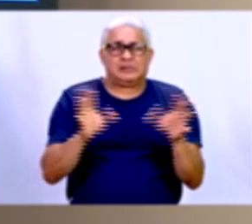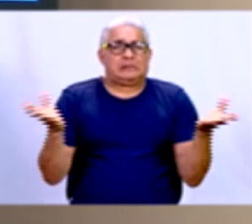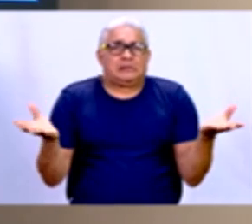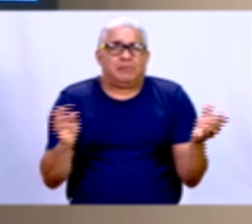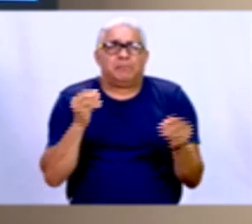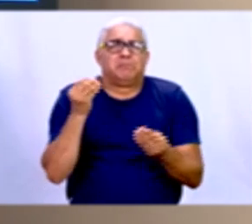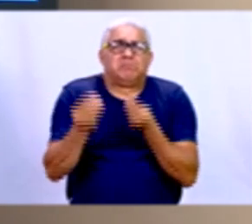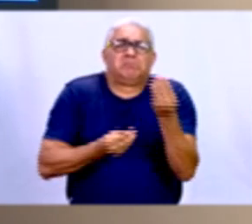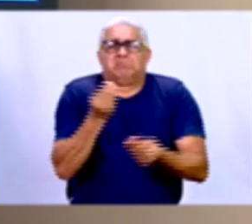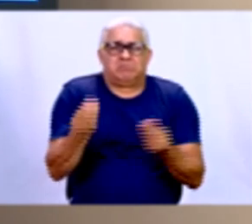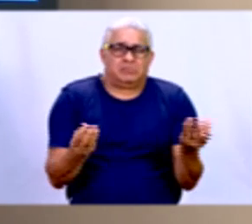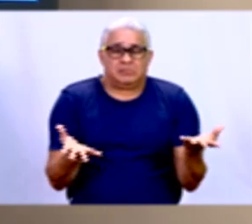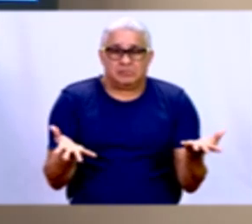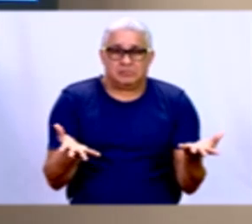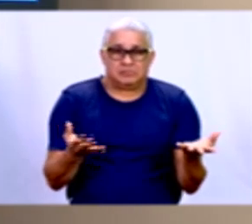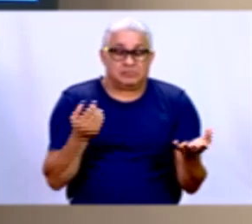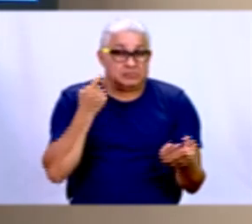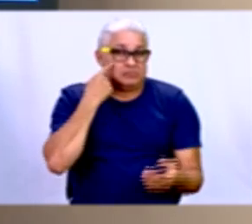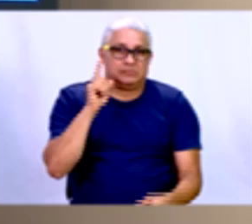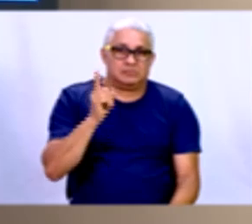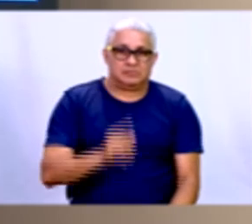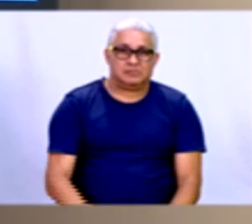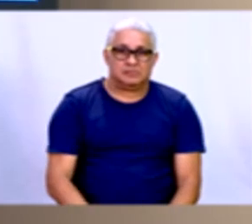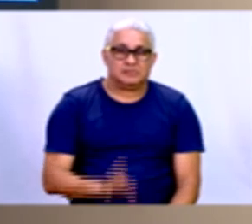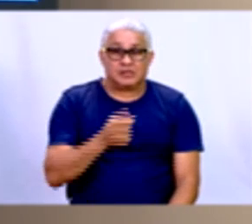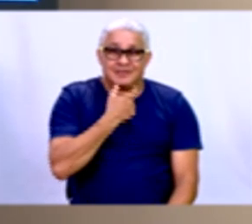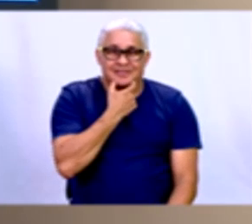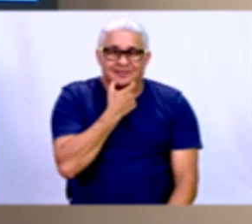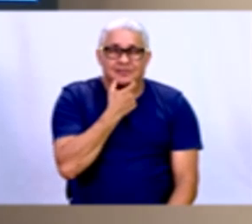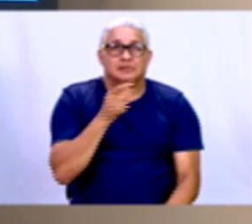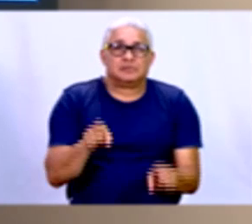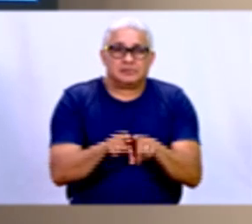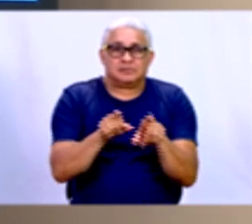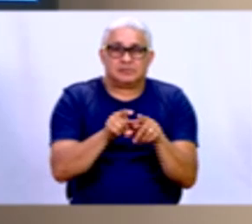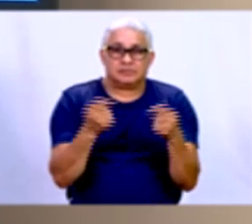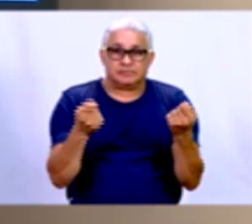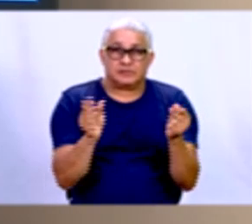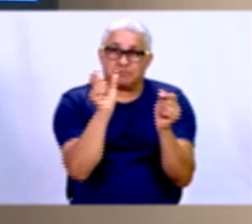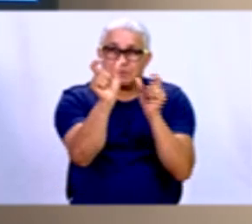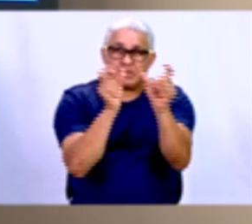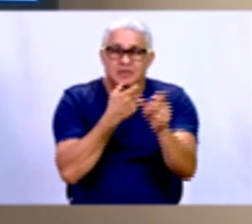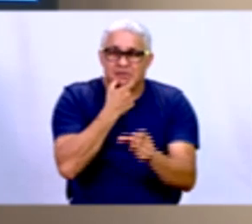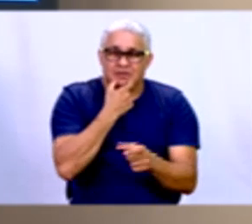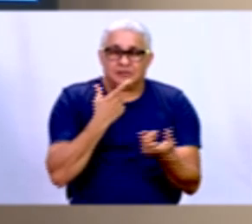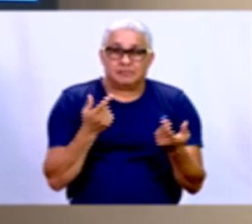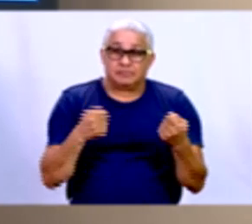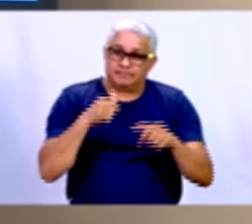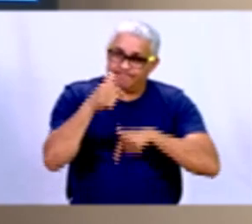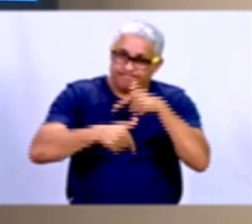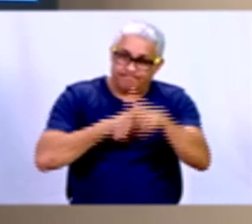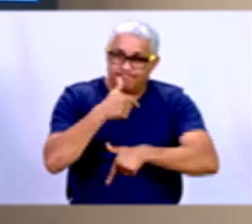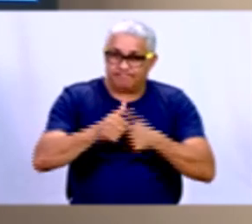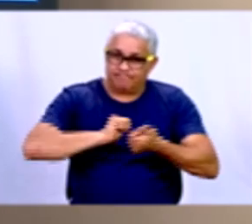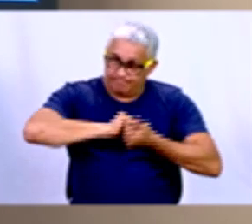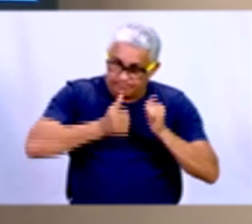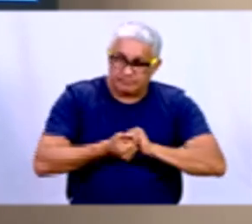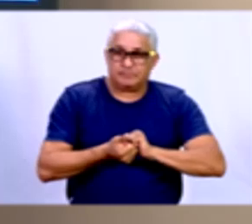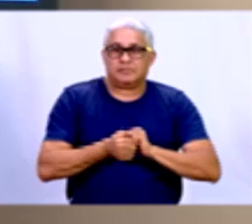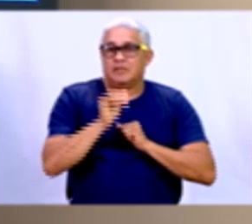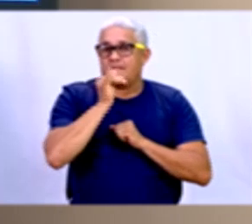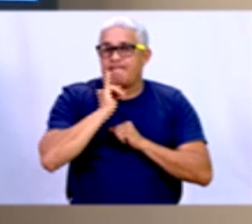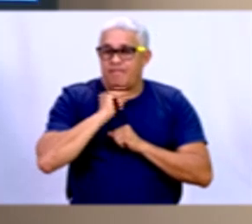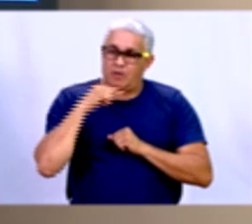sabe por que aconteceu aquilo, e ela já vem em inglês. Isso a gente precisa trabalhar. Por exemplo, quando